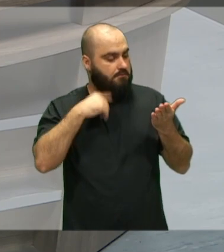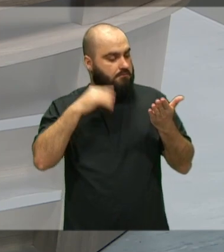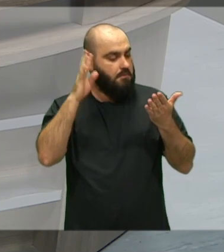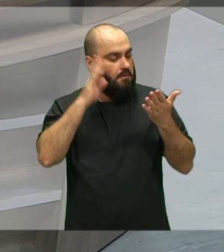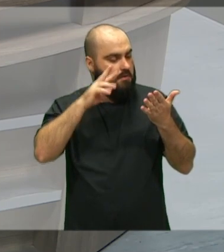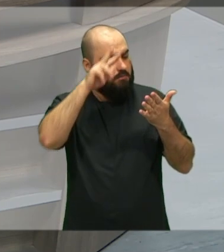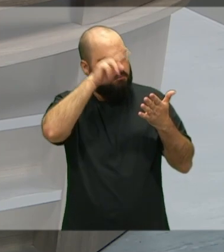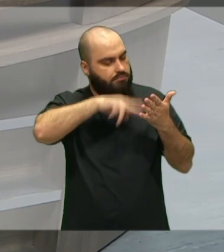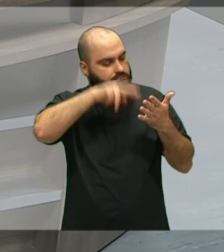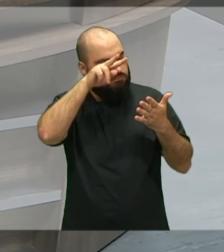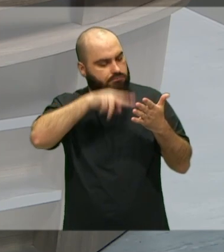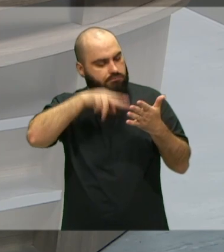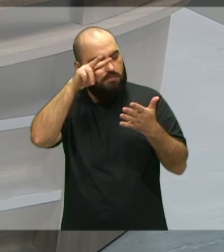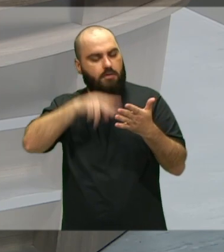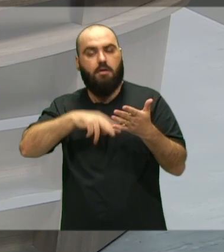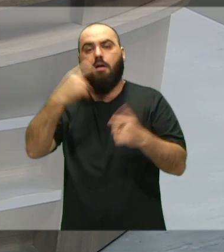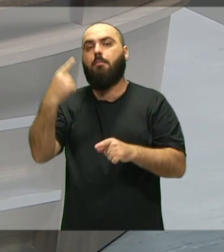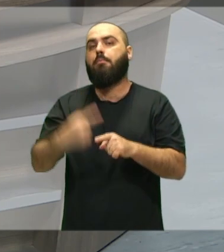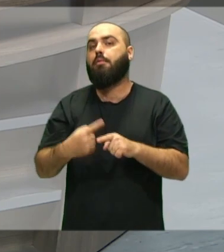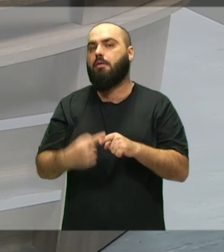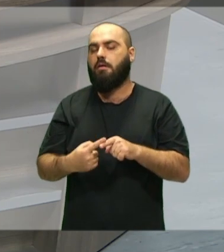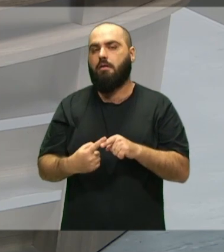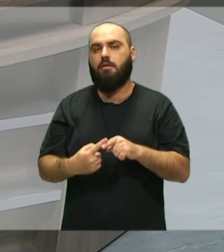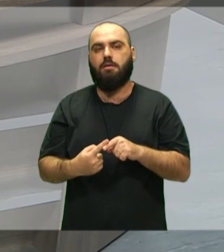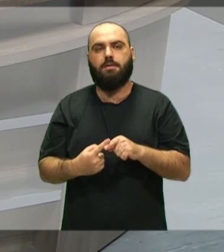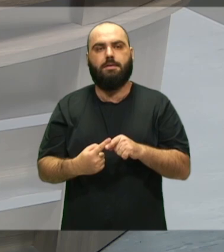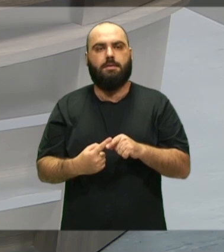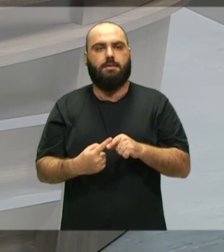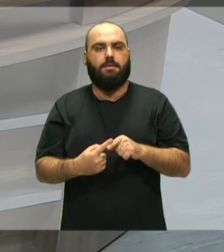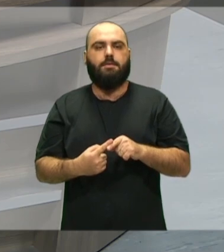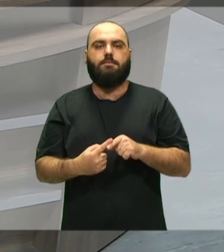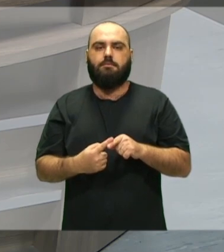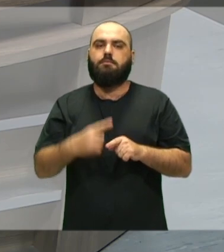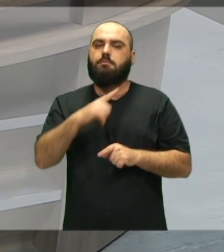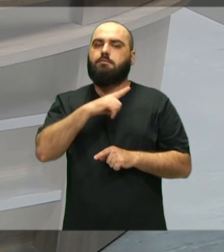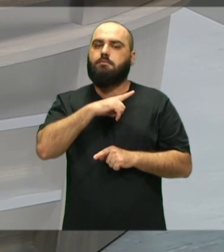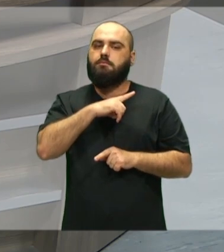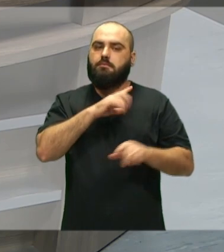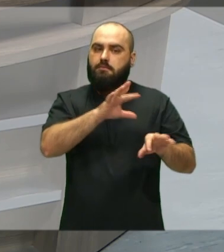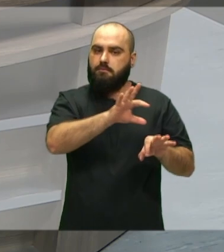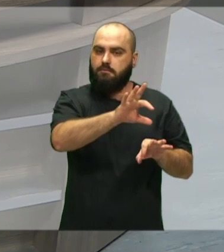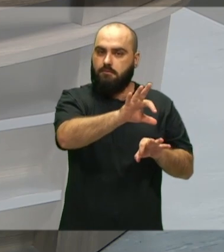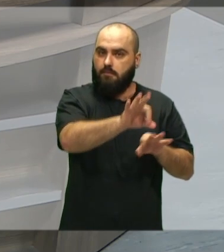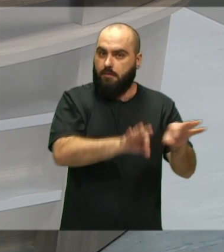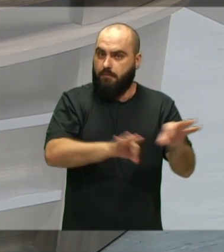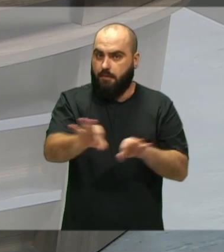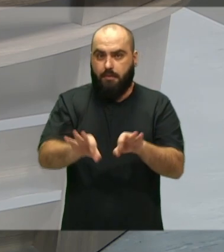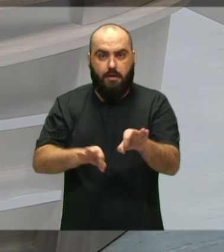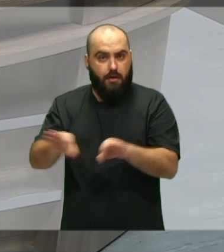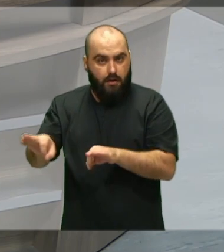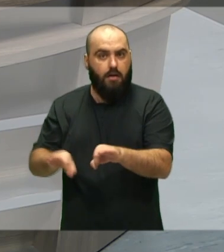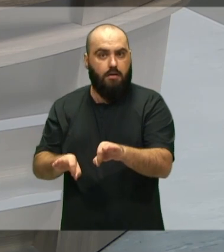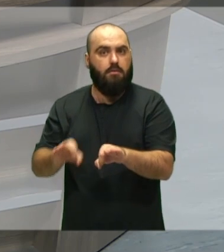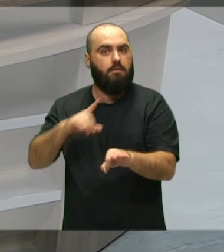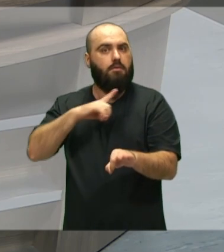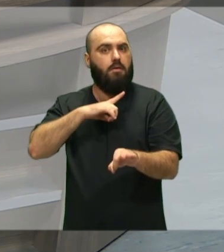ele traz toda uma questão não apenas preparada para te dar o bom